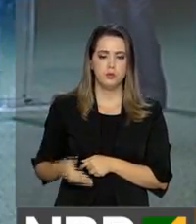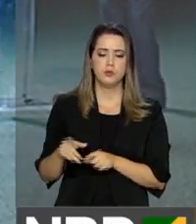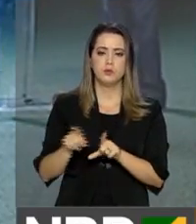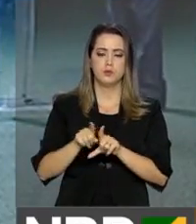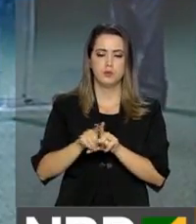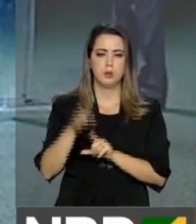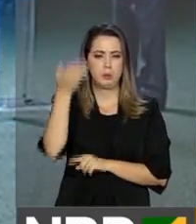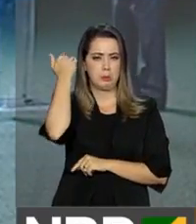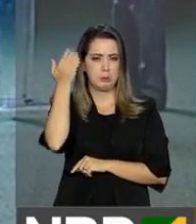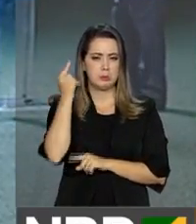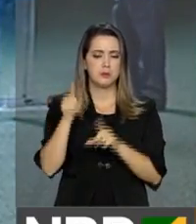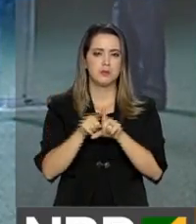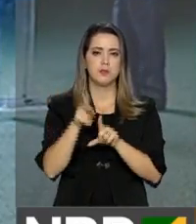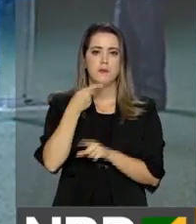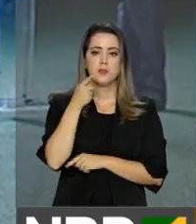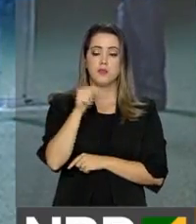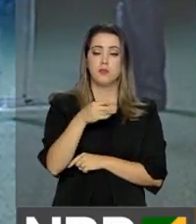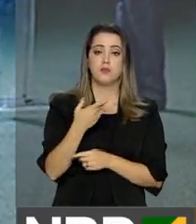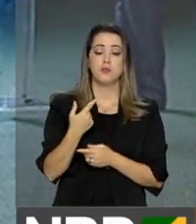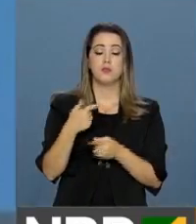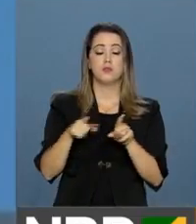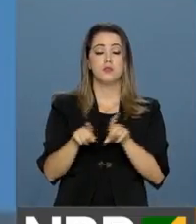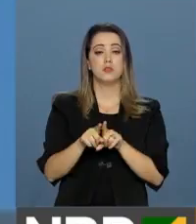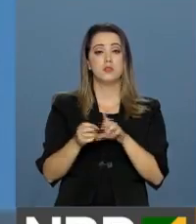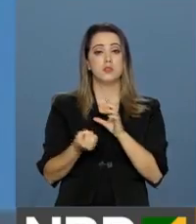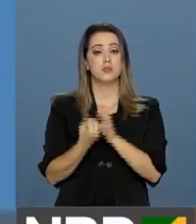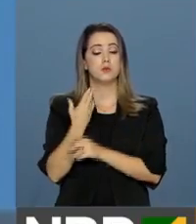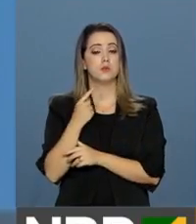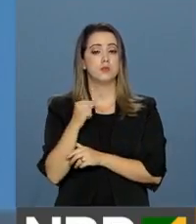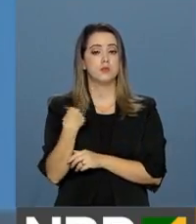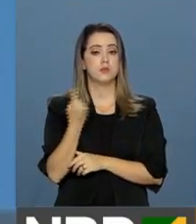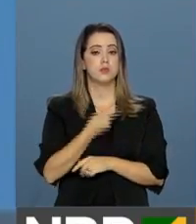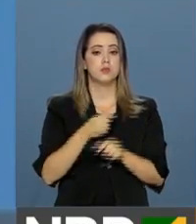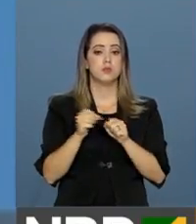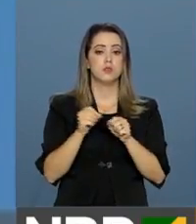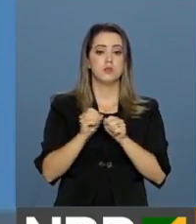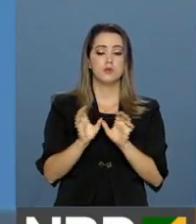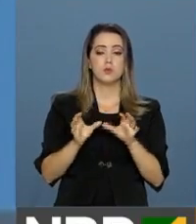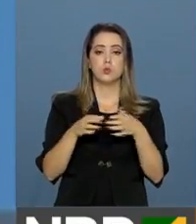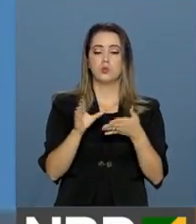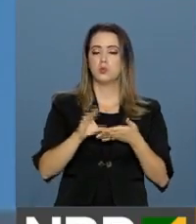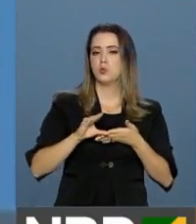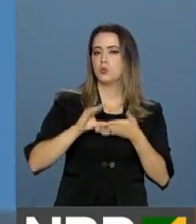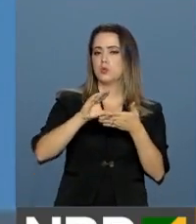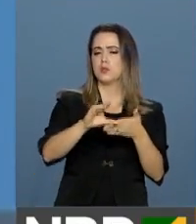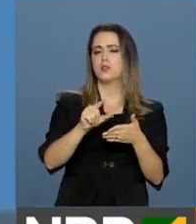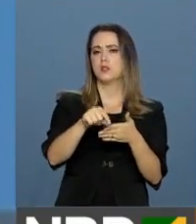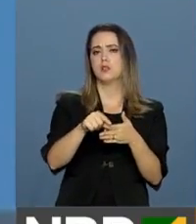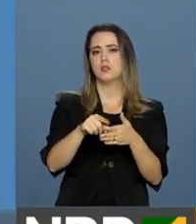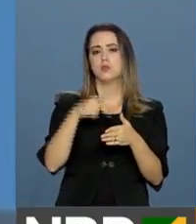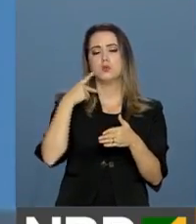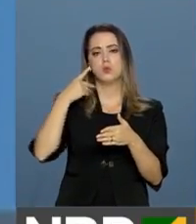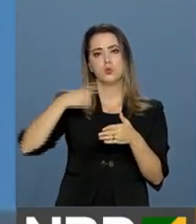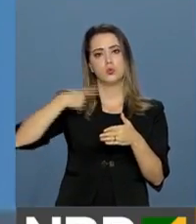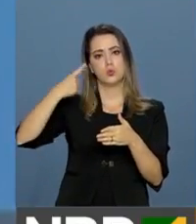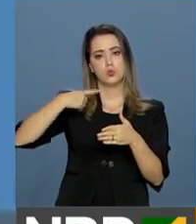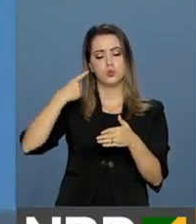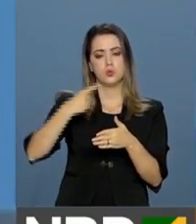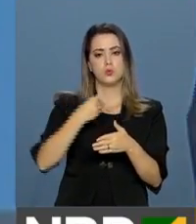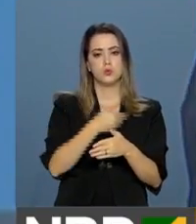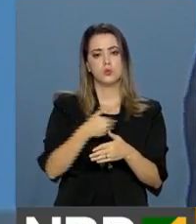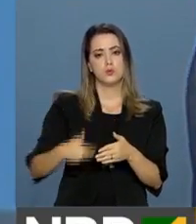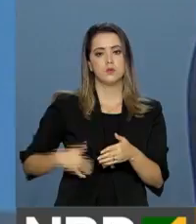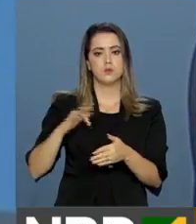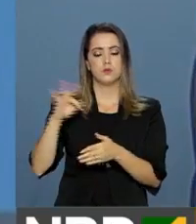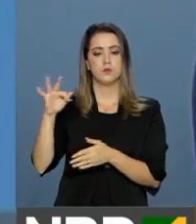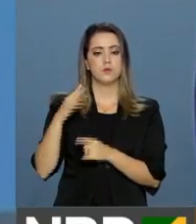presidente cármen lúcia recordou-se deste encontro a criação que nós fizemos do conselho de procuradores gerais naquela oportunidade e dizer